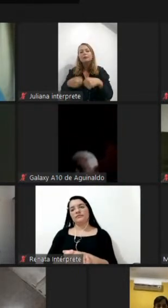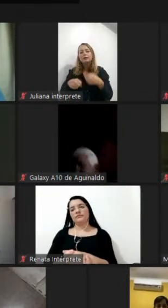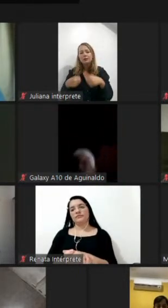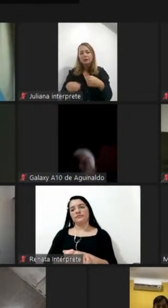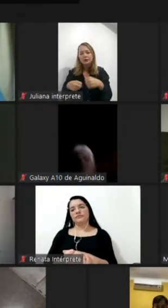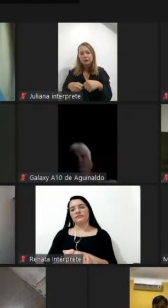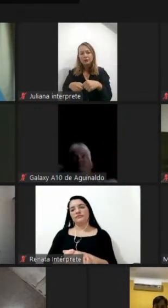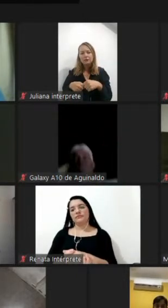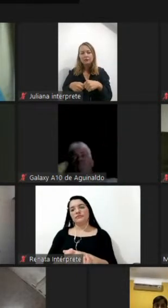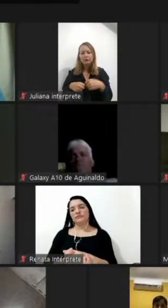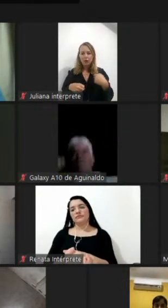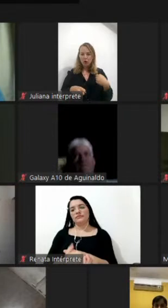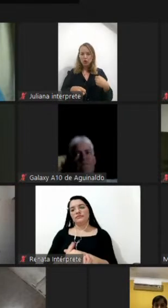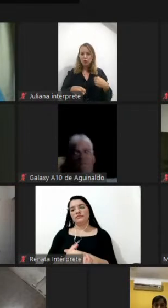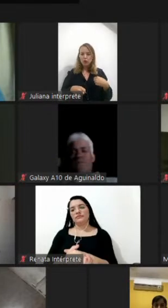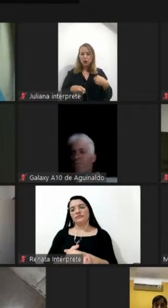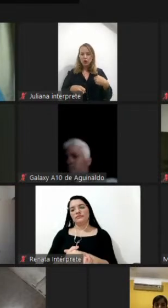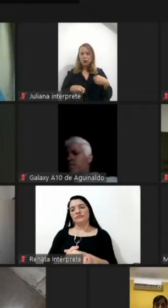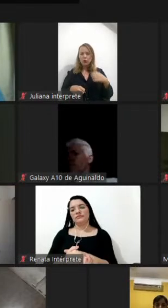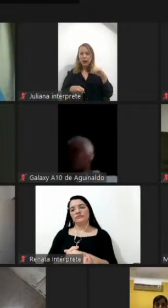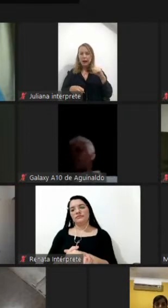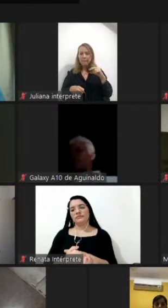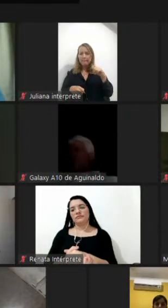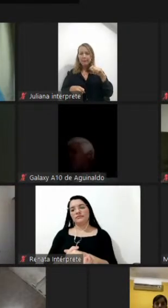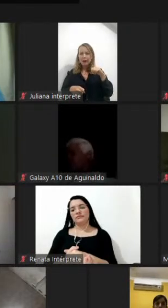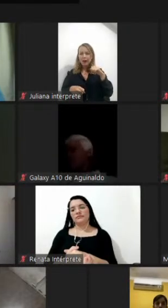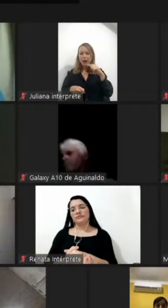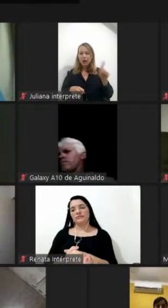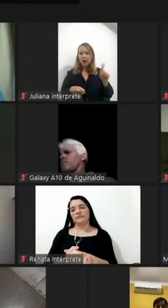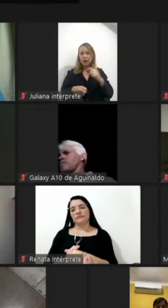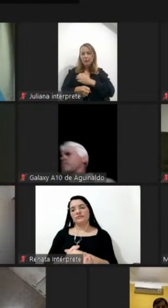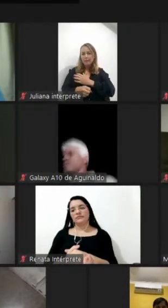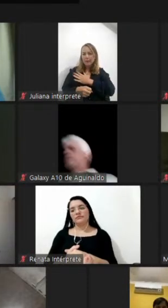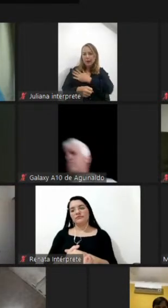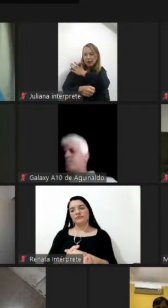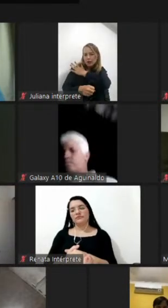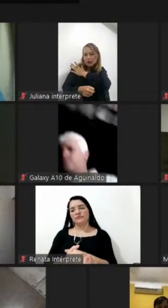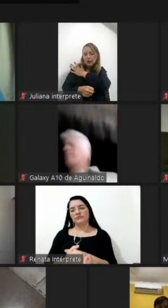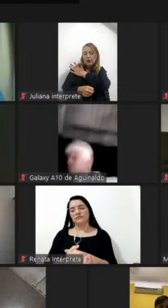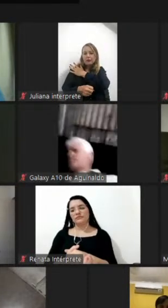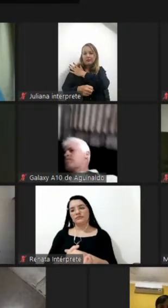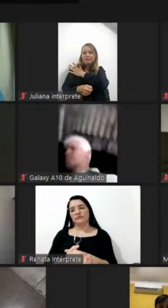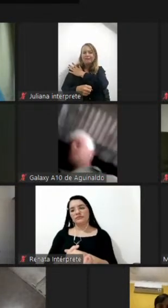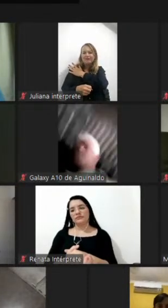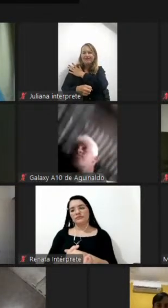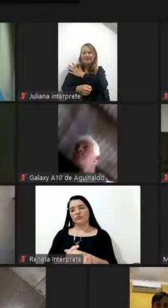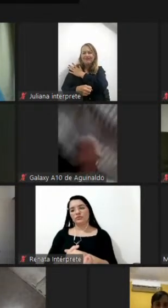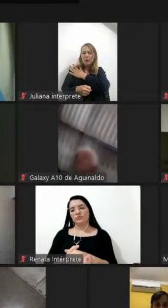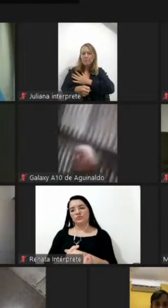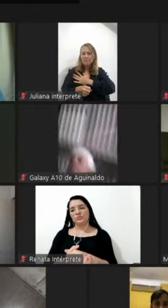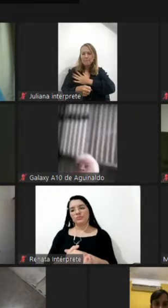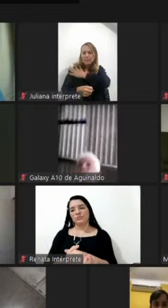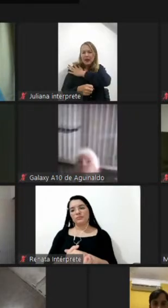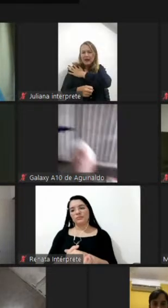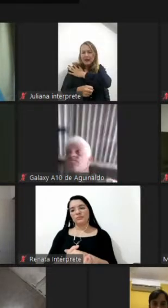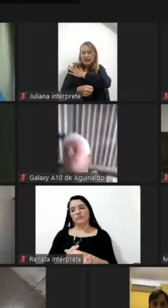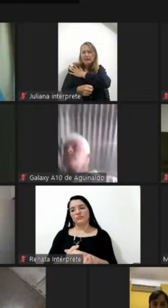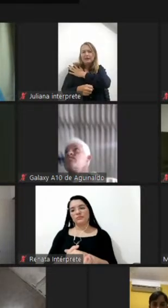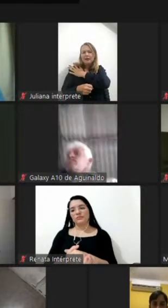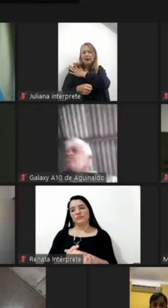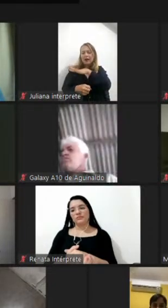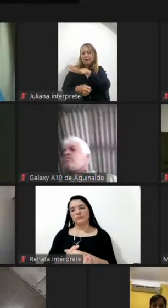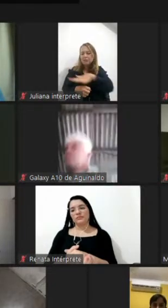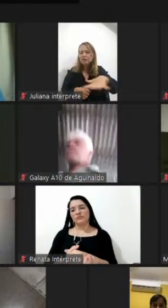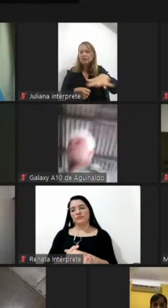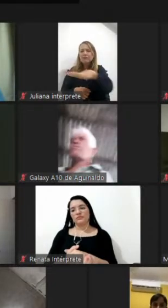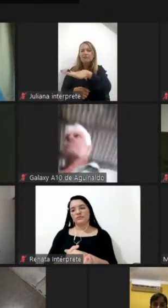militar. O militarismo é um ambiente de sofrimento. O campo de